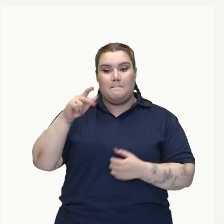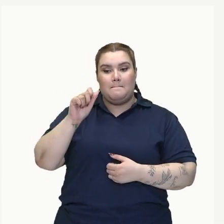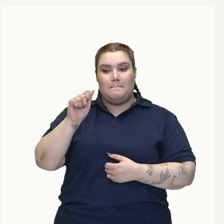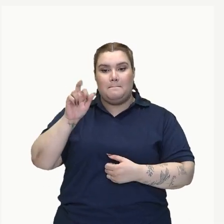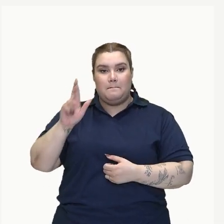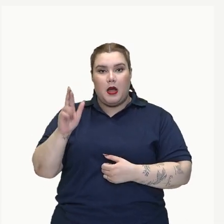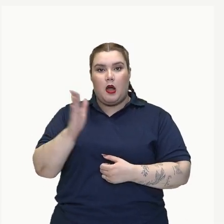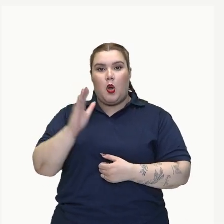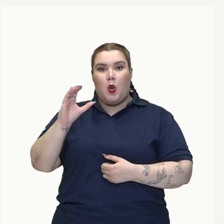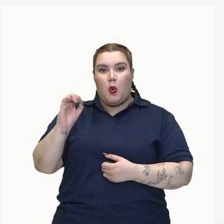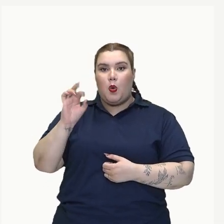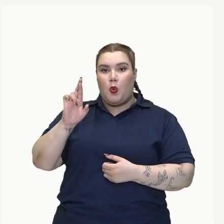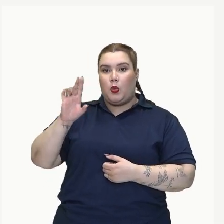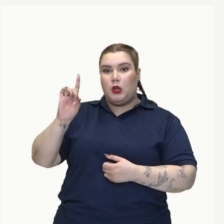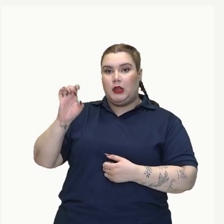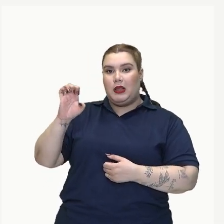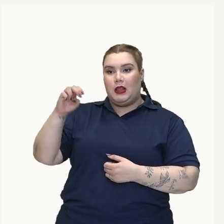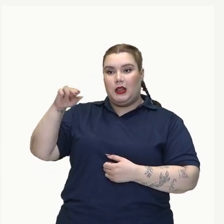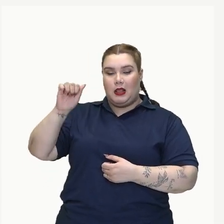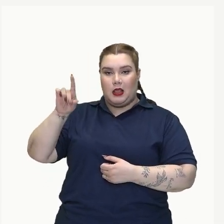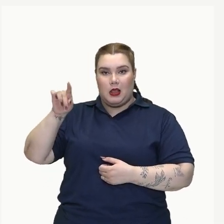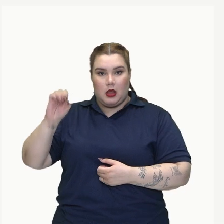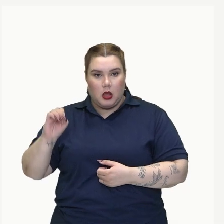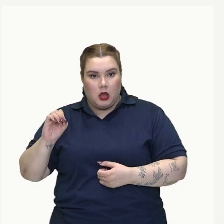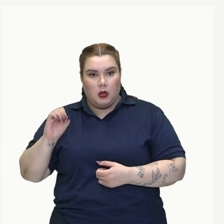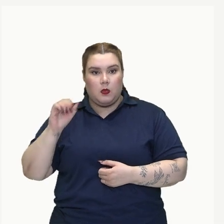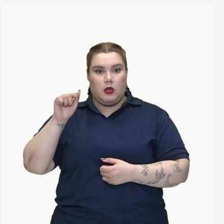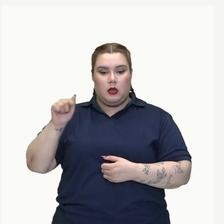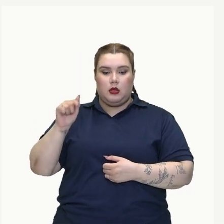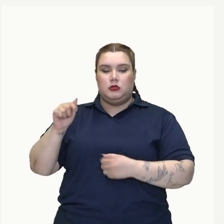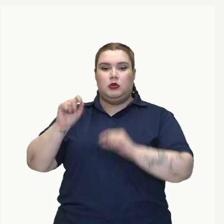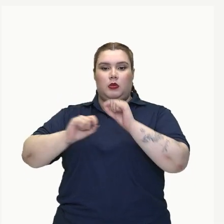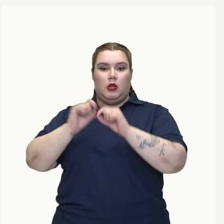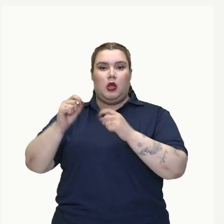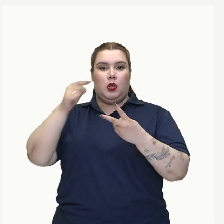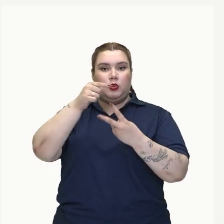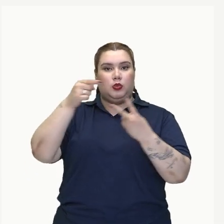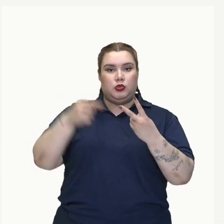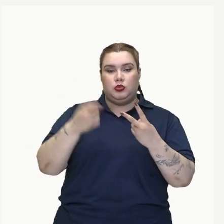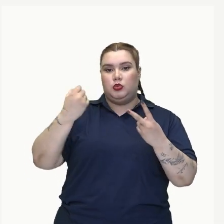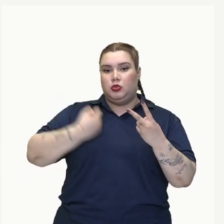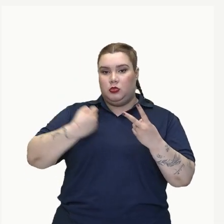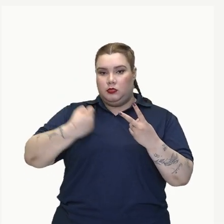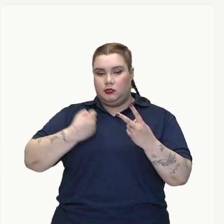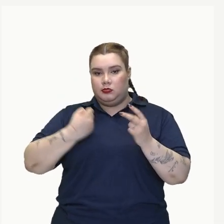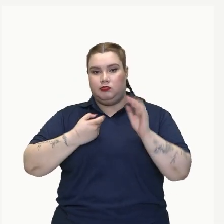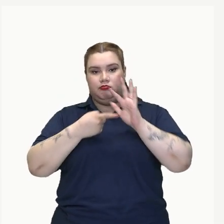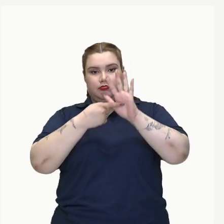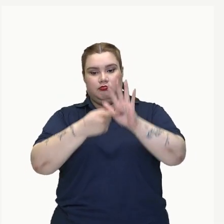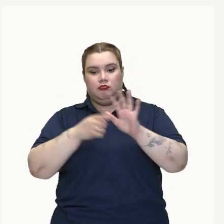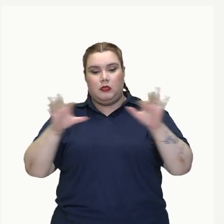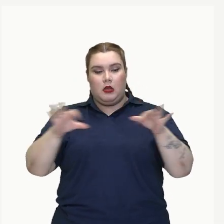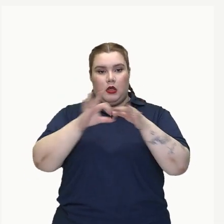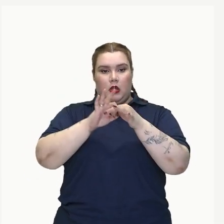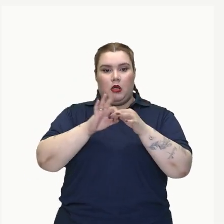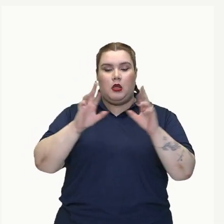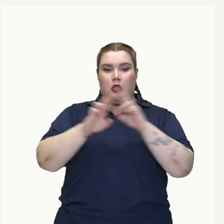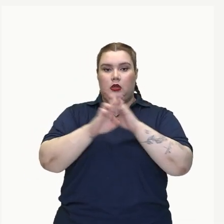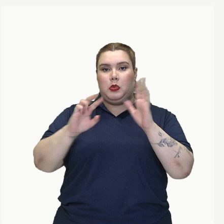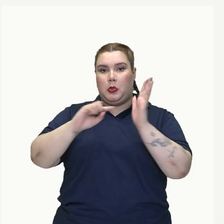ordenado, tá? O par ordenado são esses dois números que nós temos aí atribuídos ao ponto A, tá